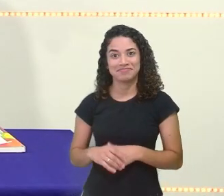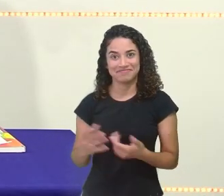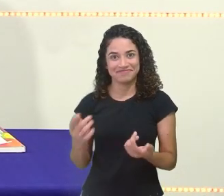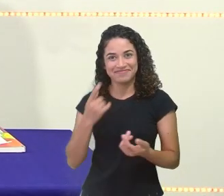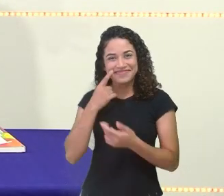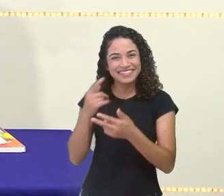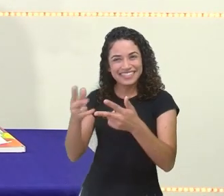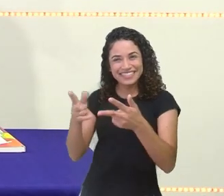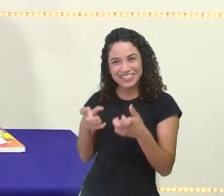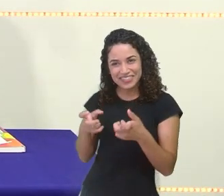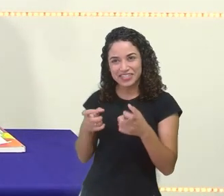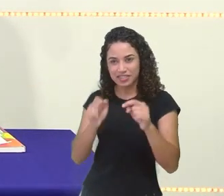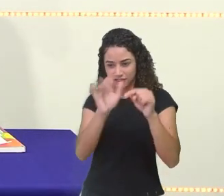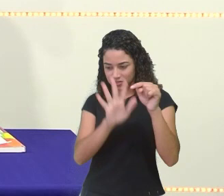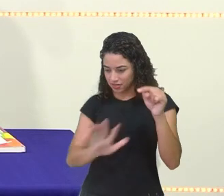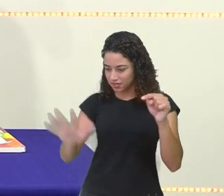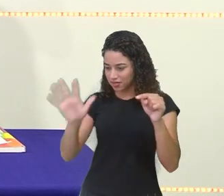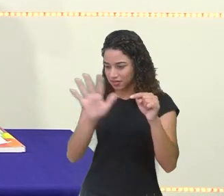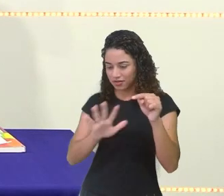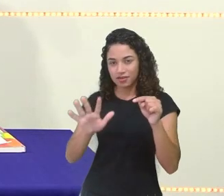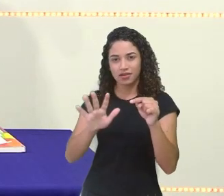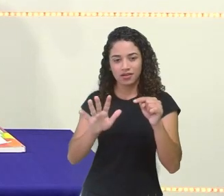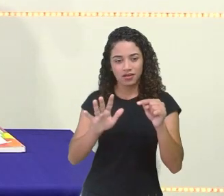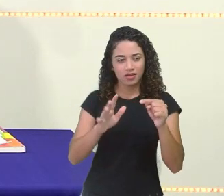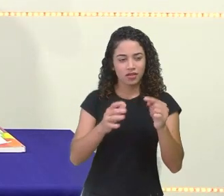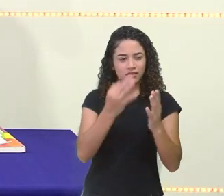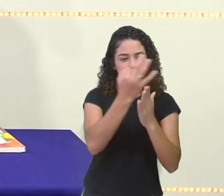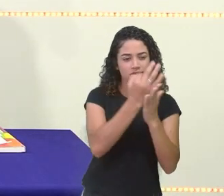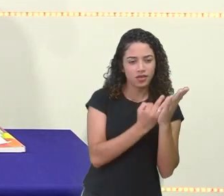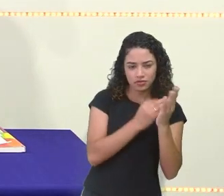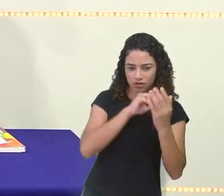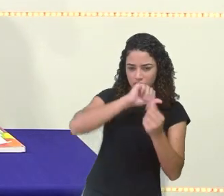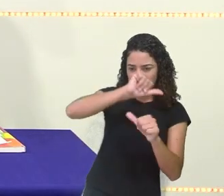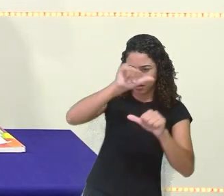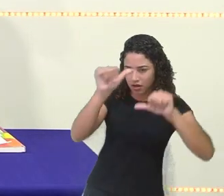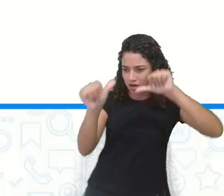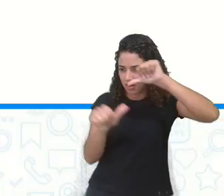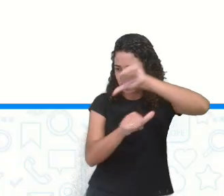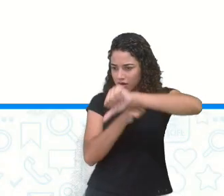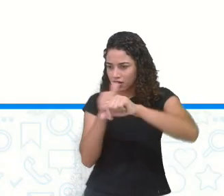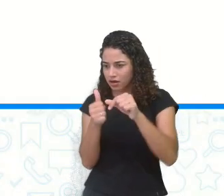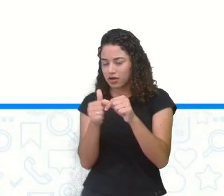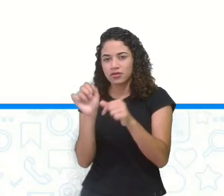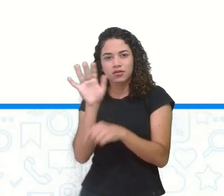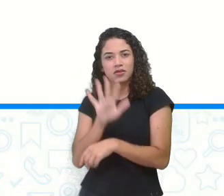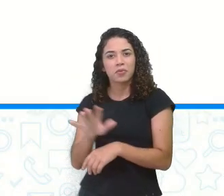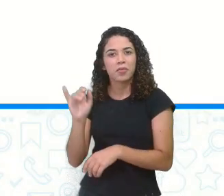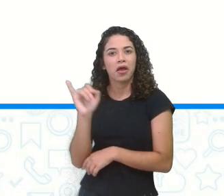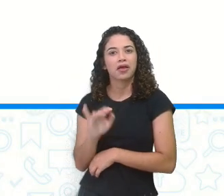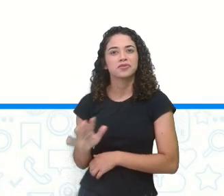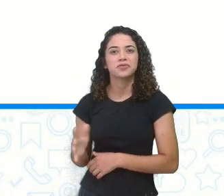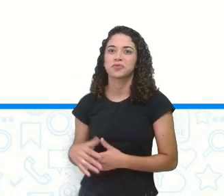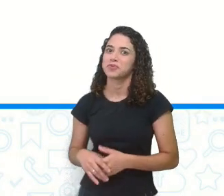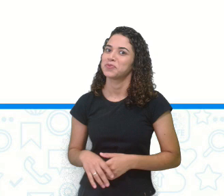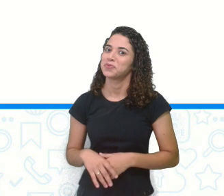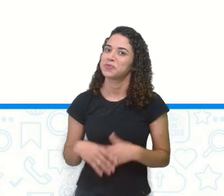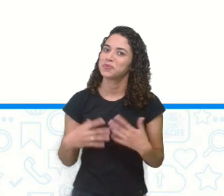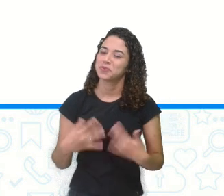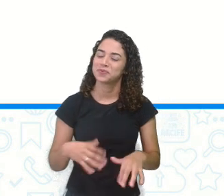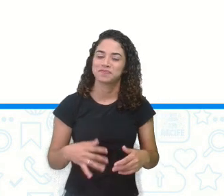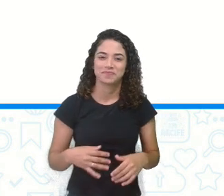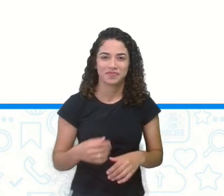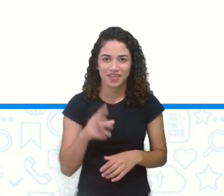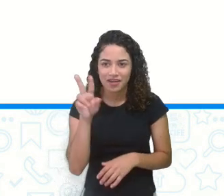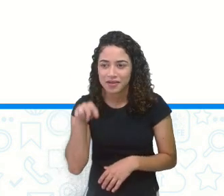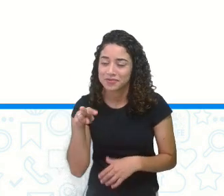em formato de xícara, o mesmo poema que eu acabei de ler, tá certo? Então, a leitura agora ficou